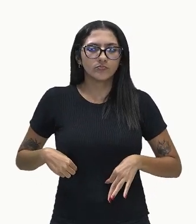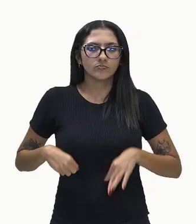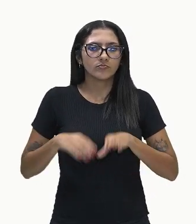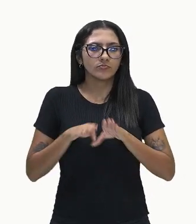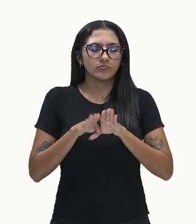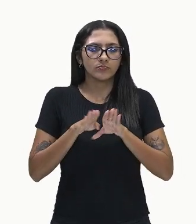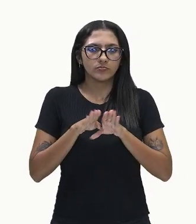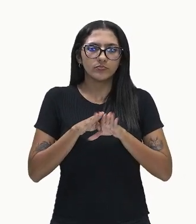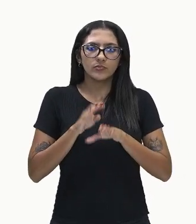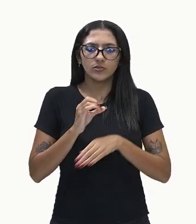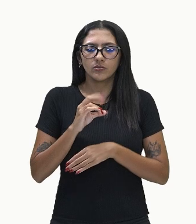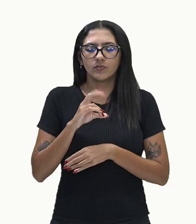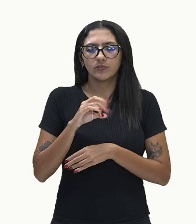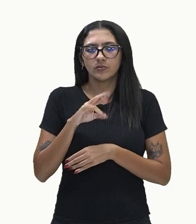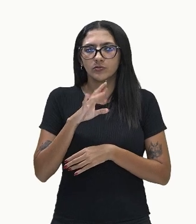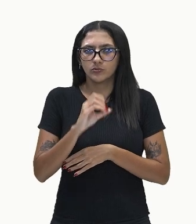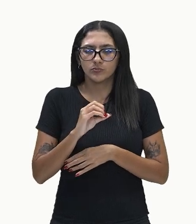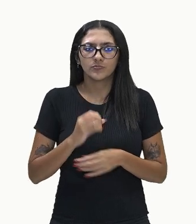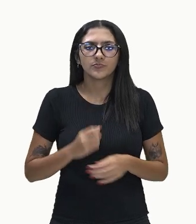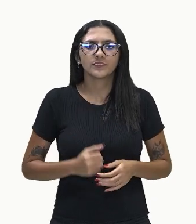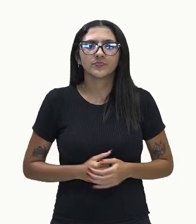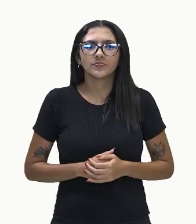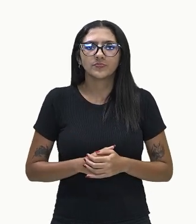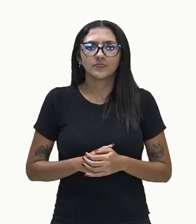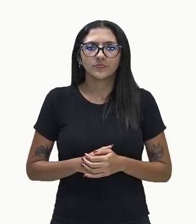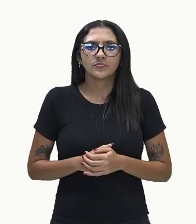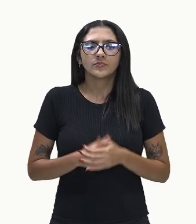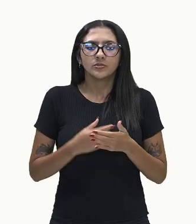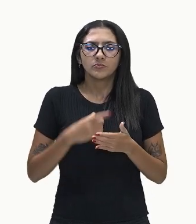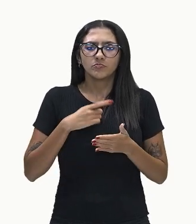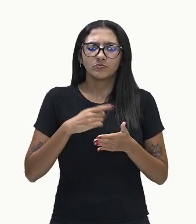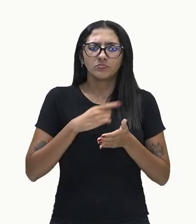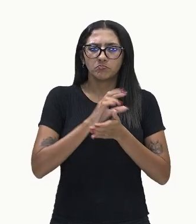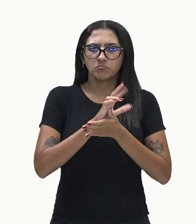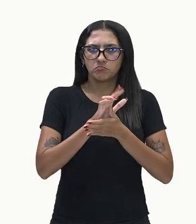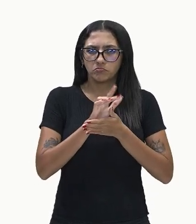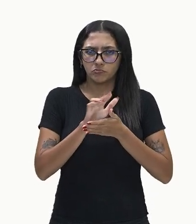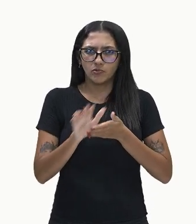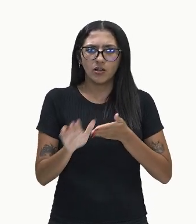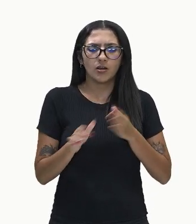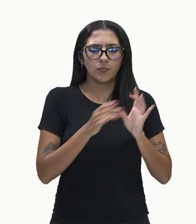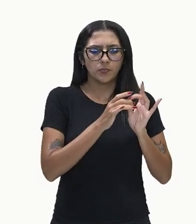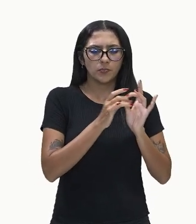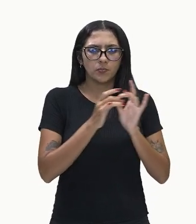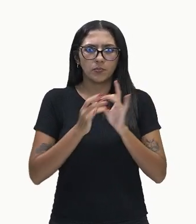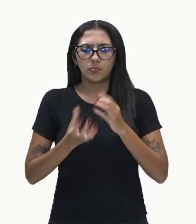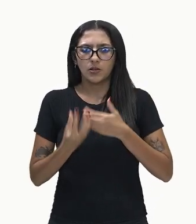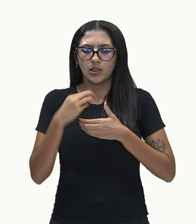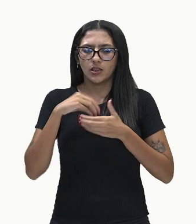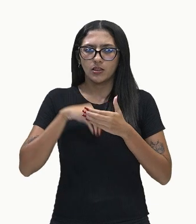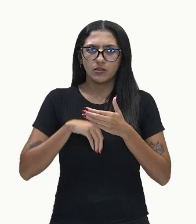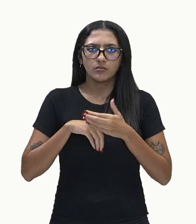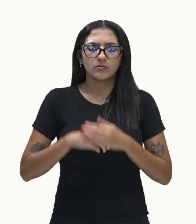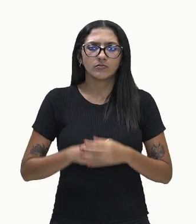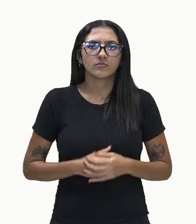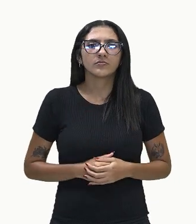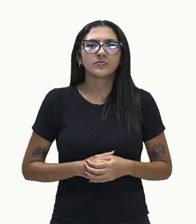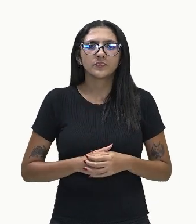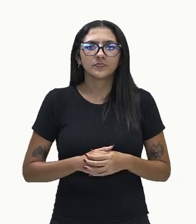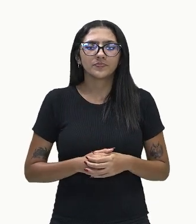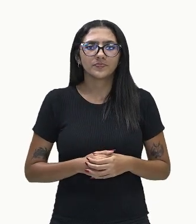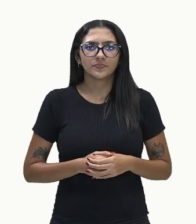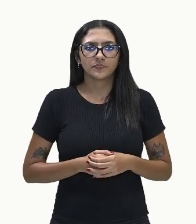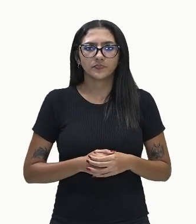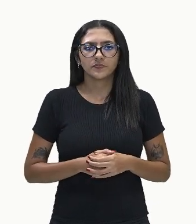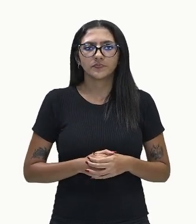ovário para a tuba uterina. Então, é uma série de eventos que ocorrem no ovário. E o